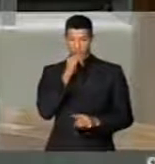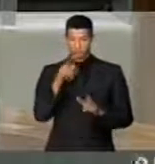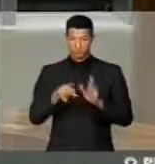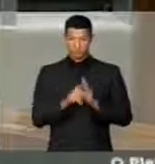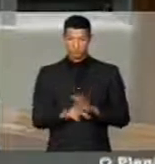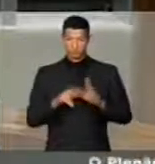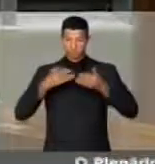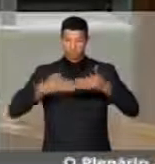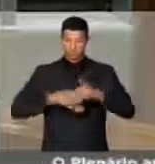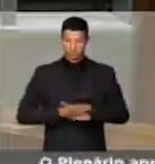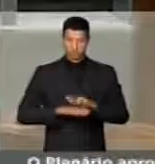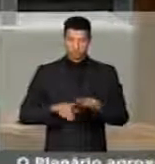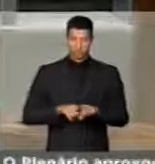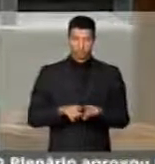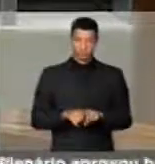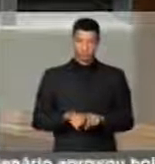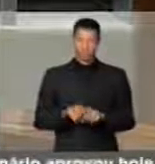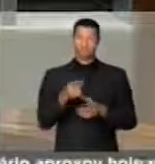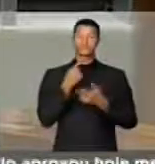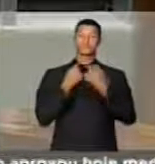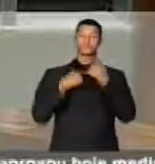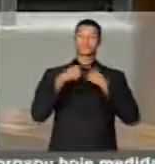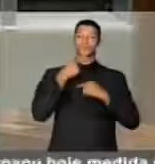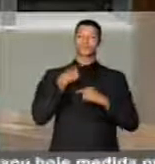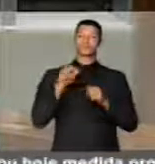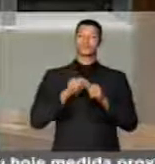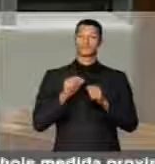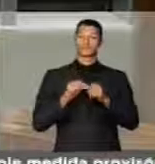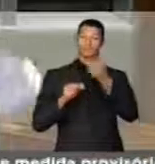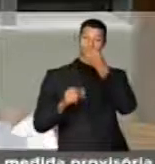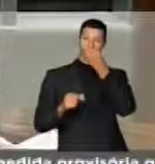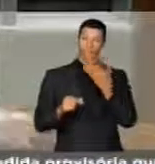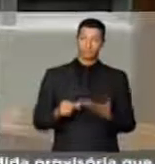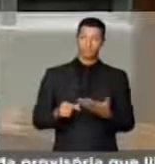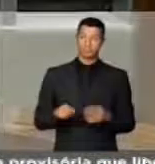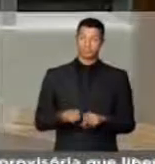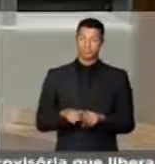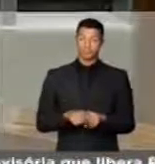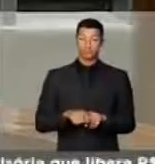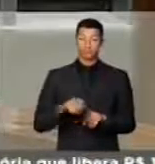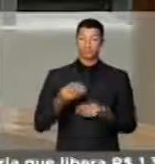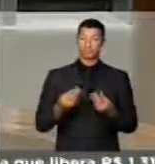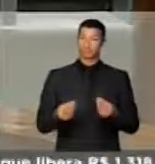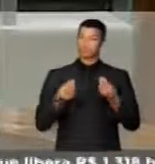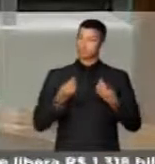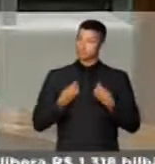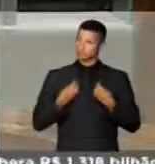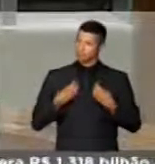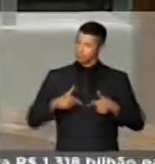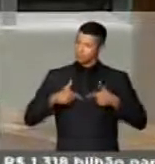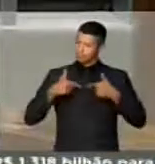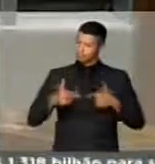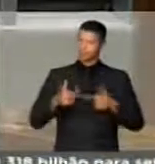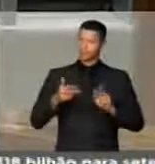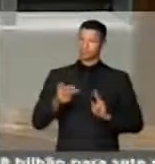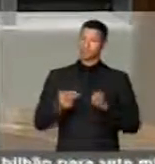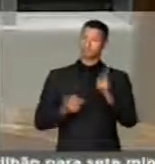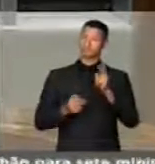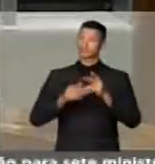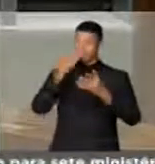de humildade, de vontade de fazer o bem. Isso me dá ânimo para